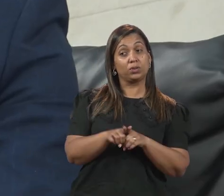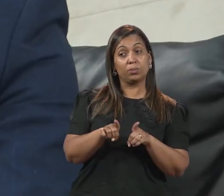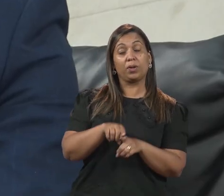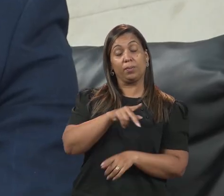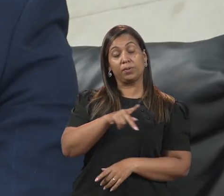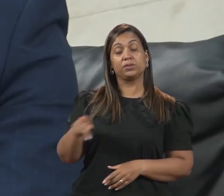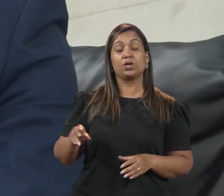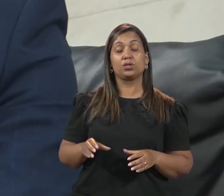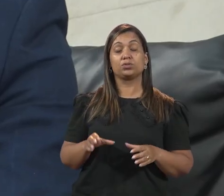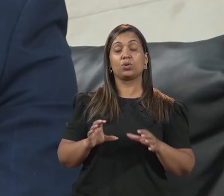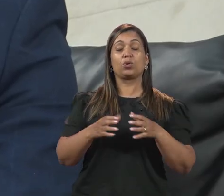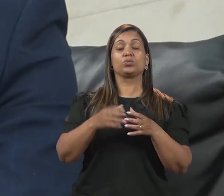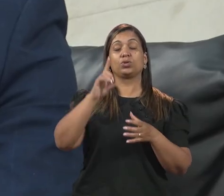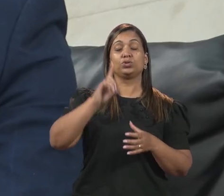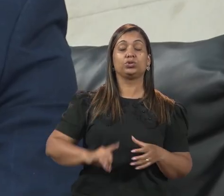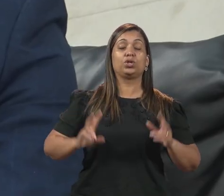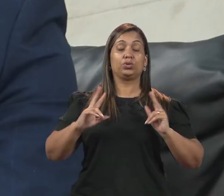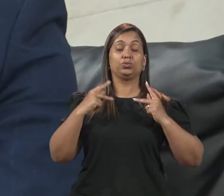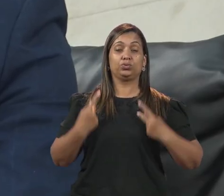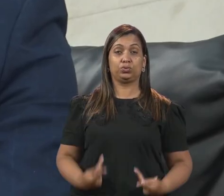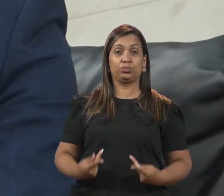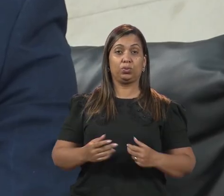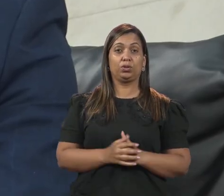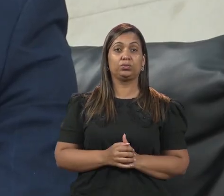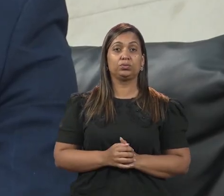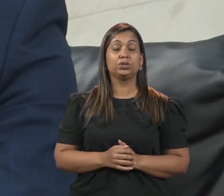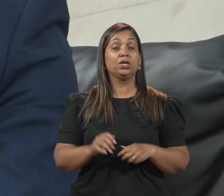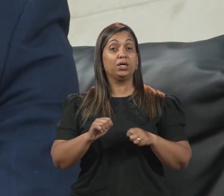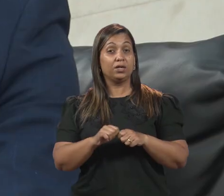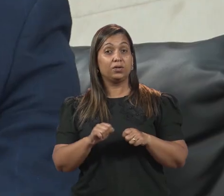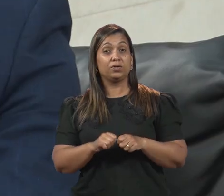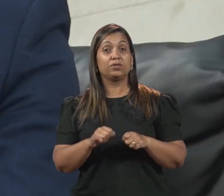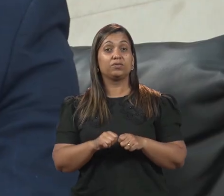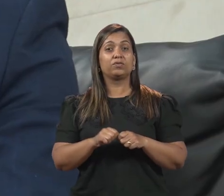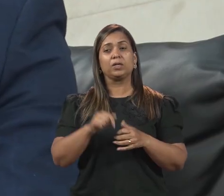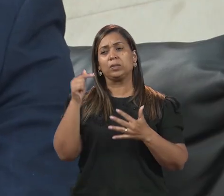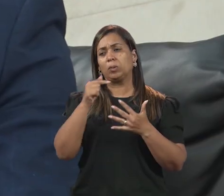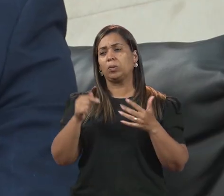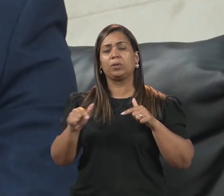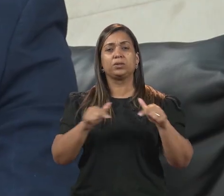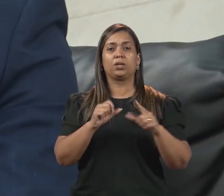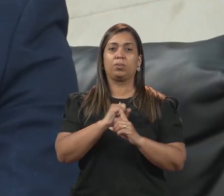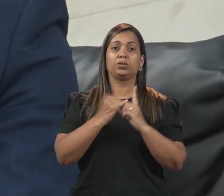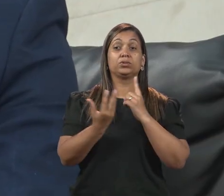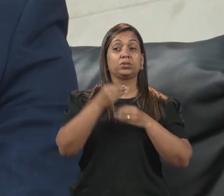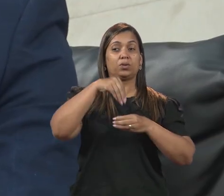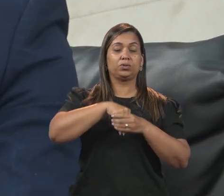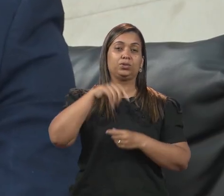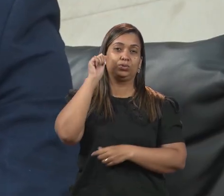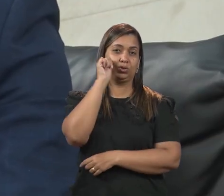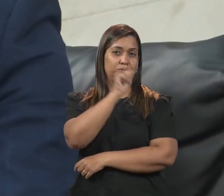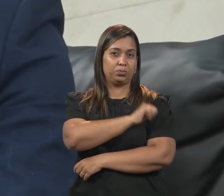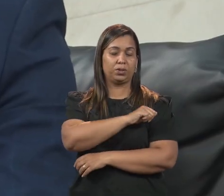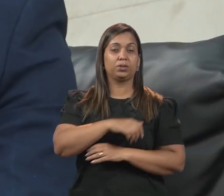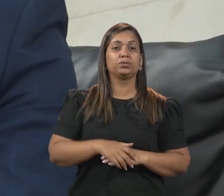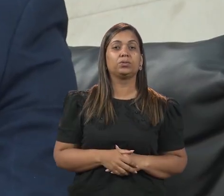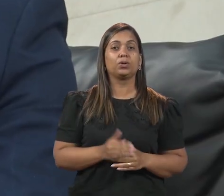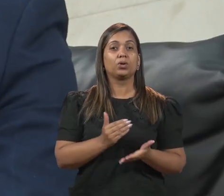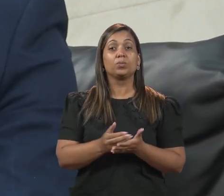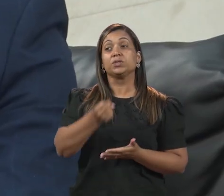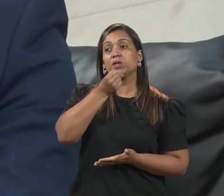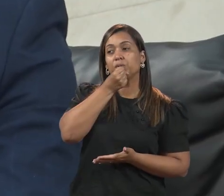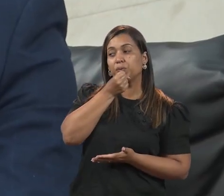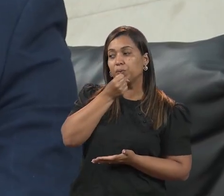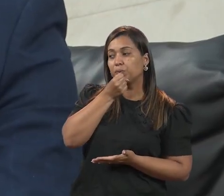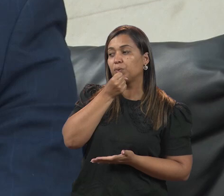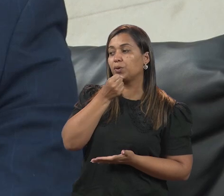presidente da Comissão de Direitos Humanos e realizo inúmeros trabalhos sociais na cidade. E comecei essa entrevista